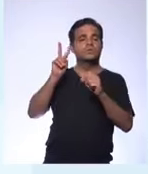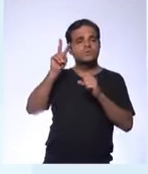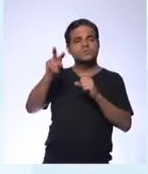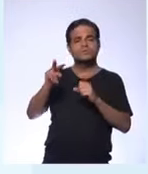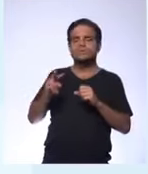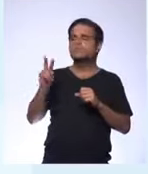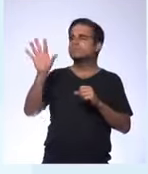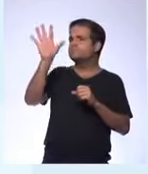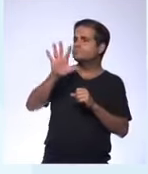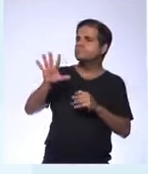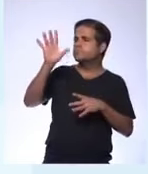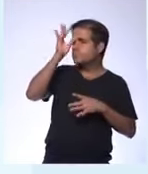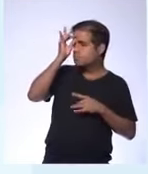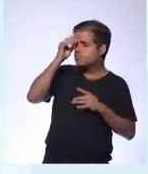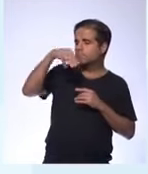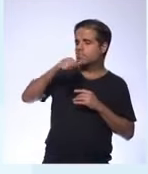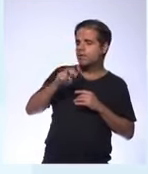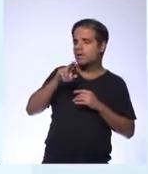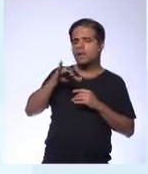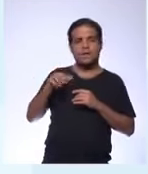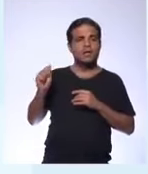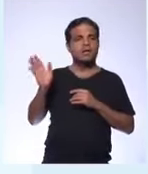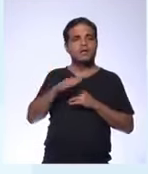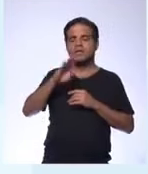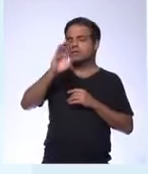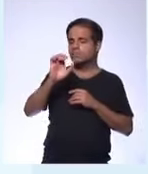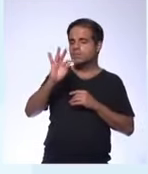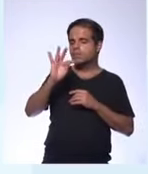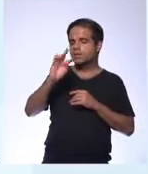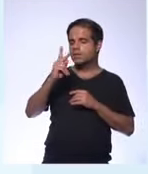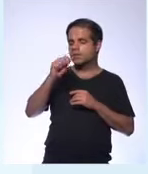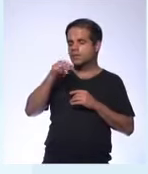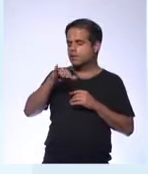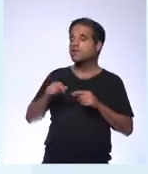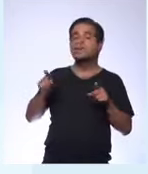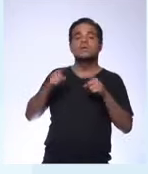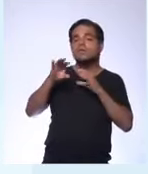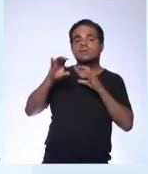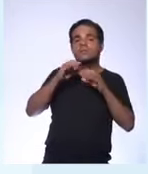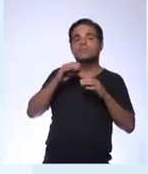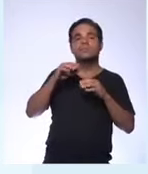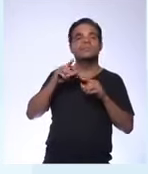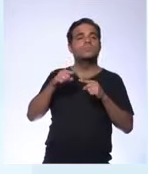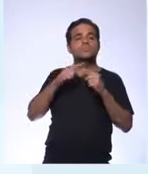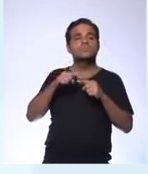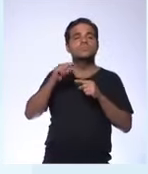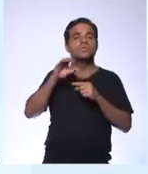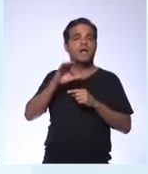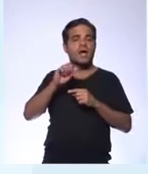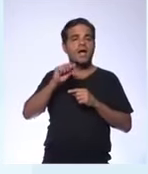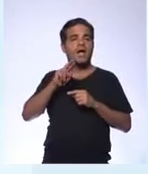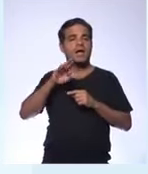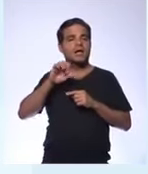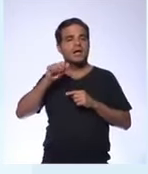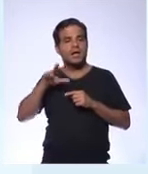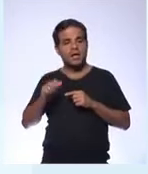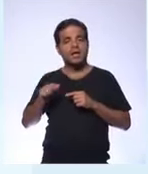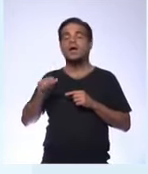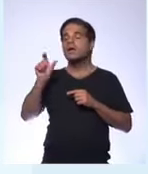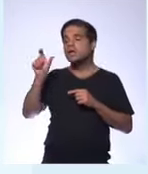um pouquinho da performance da Maria Bethânia, que ela aparece aí na imagem, cantando a música Carcará, que é de autoria